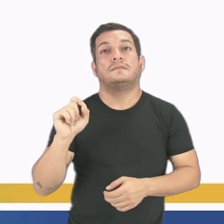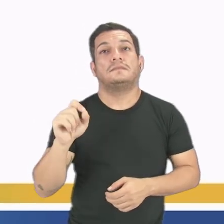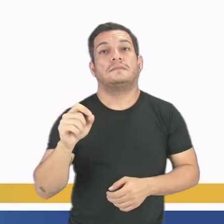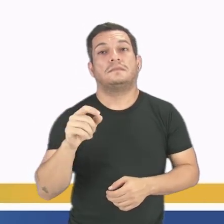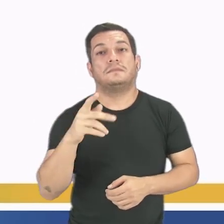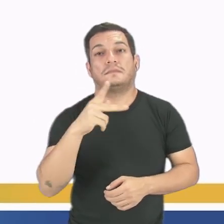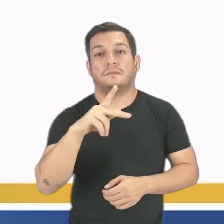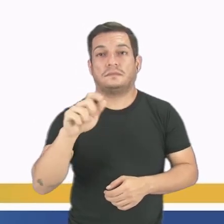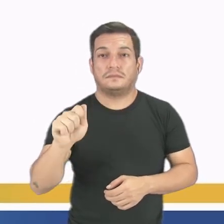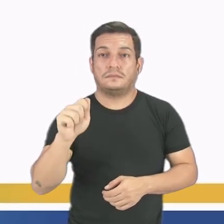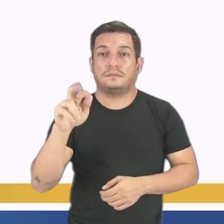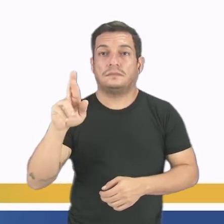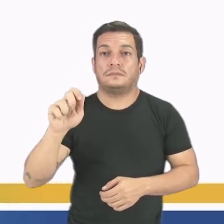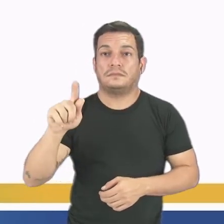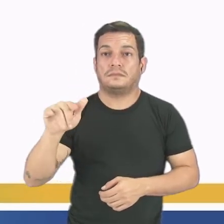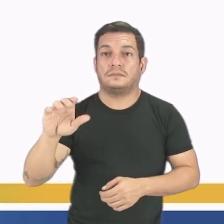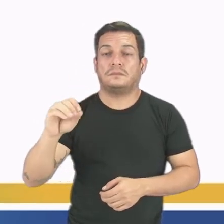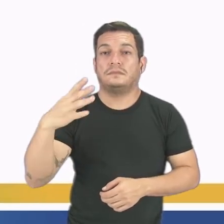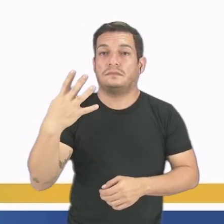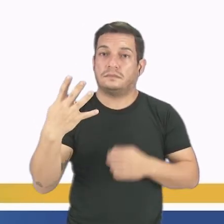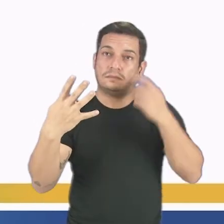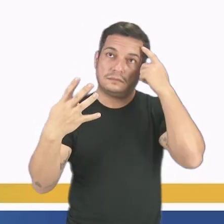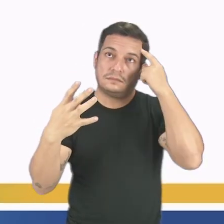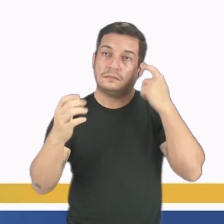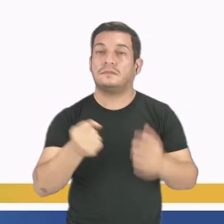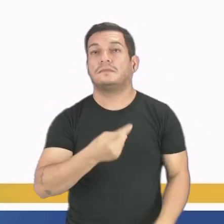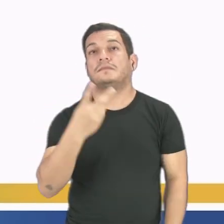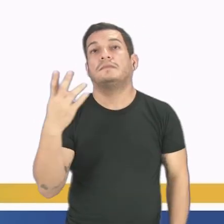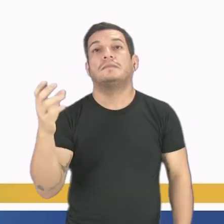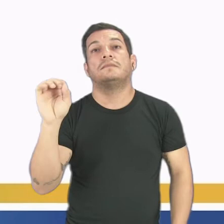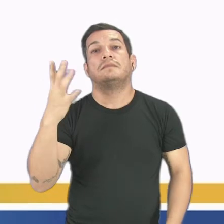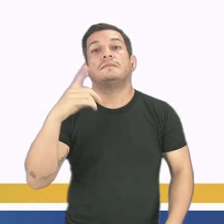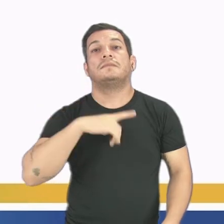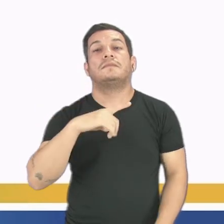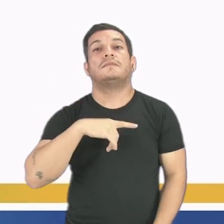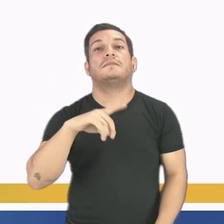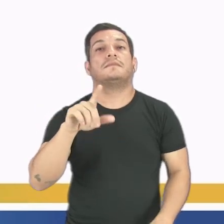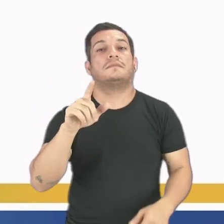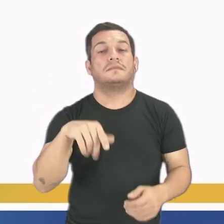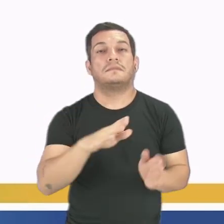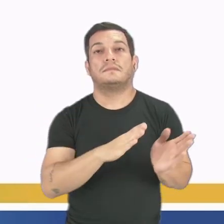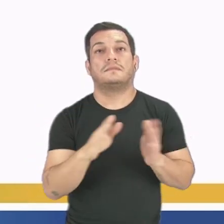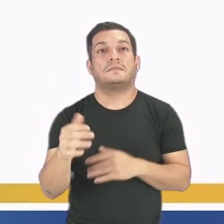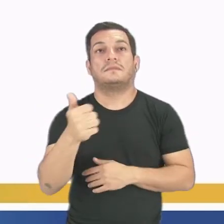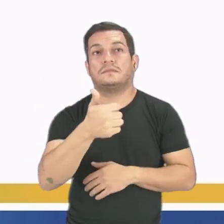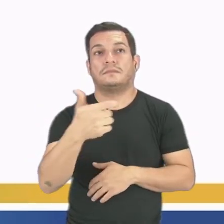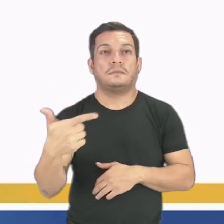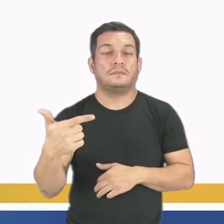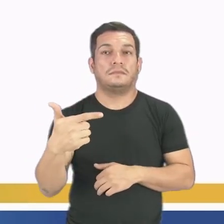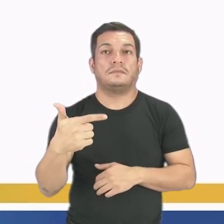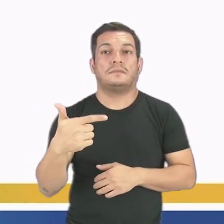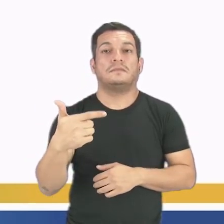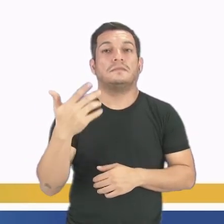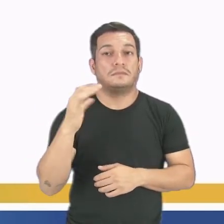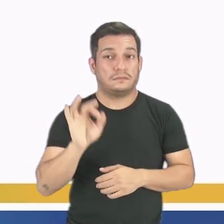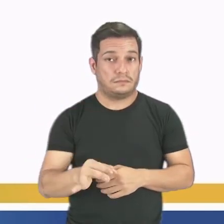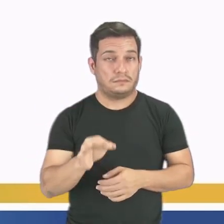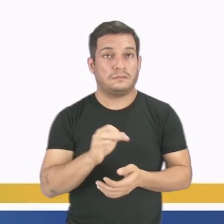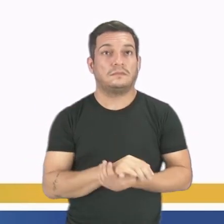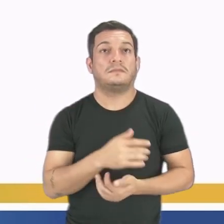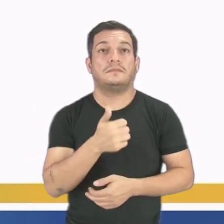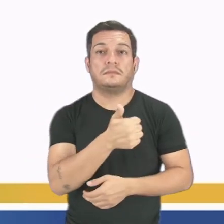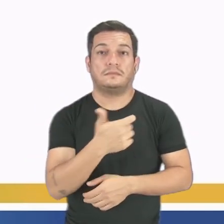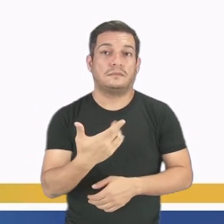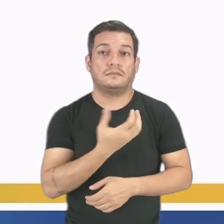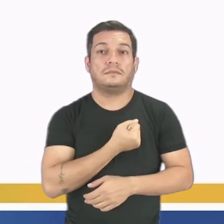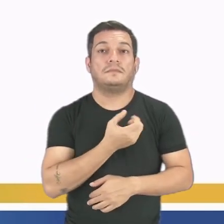uma PA de razão 4. Quantos elementos nós temos aqui? São 12 elementos, certo? São 12